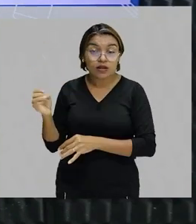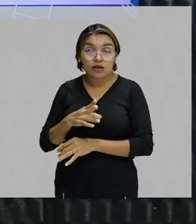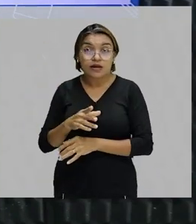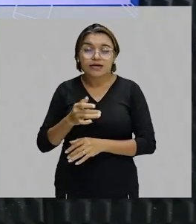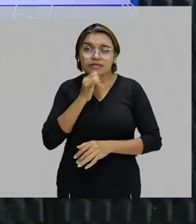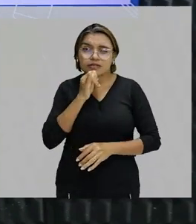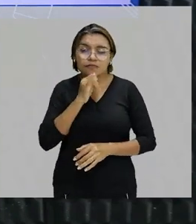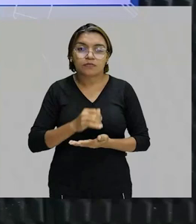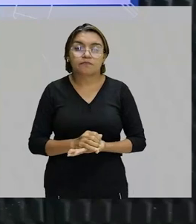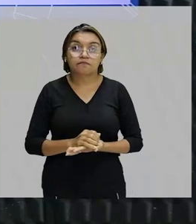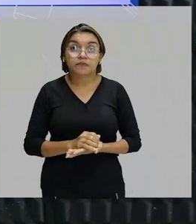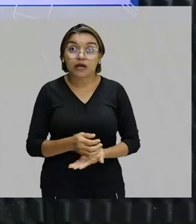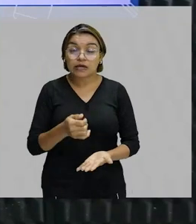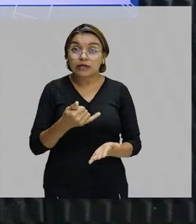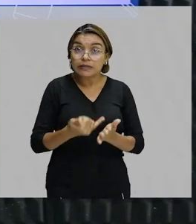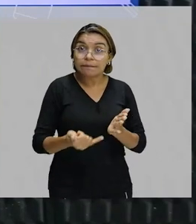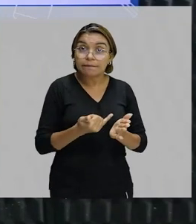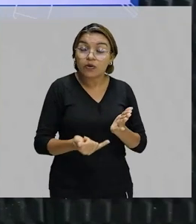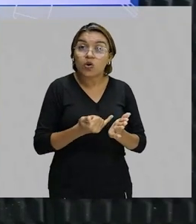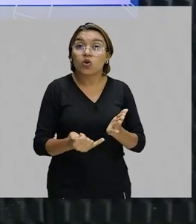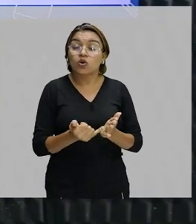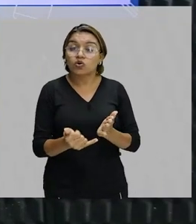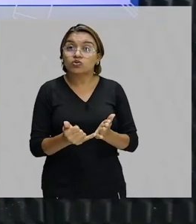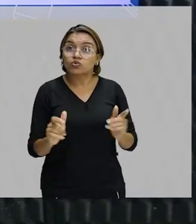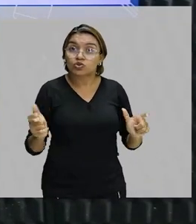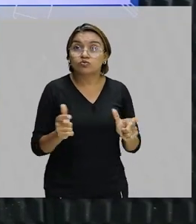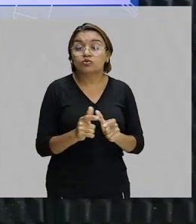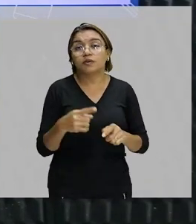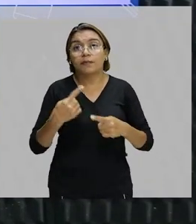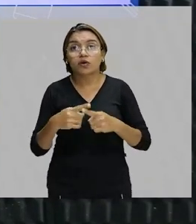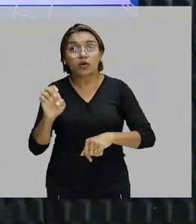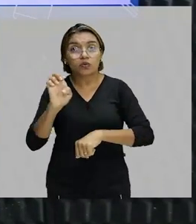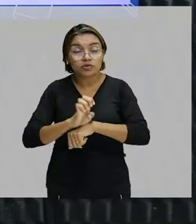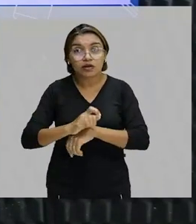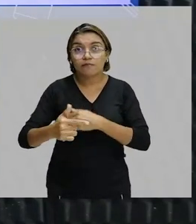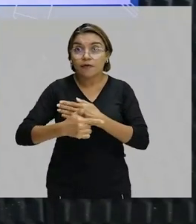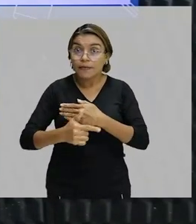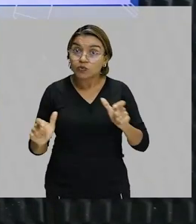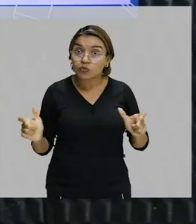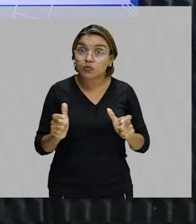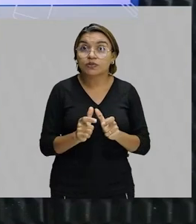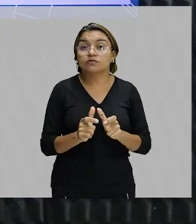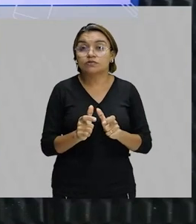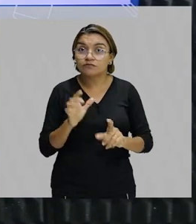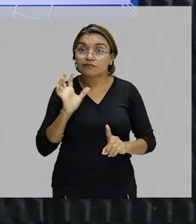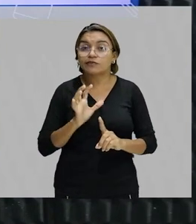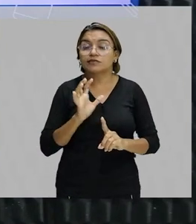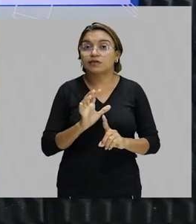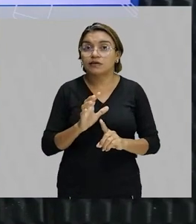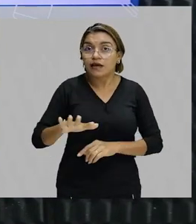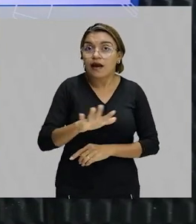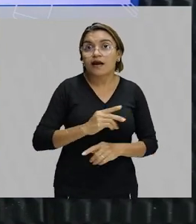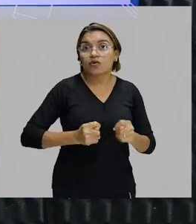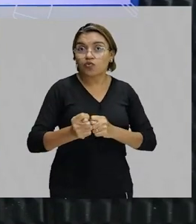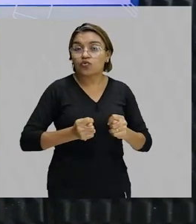tributária de aliviar a cobrança de impostos Exatamente porque o estado terá um papel reduzido Nas questões